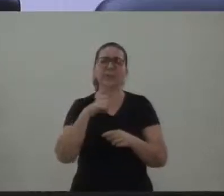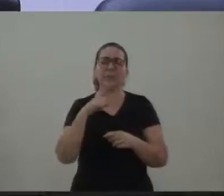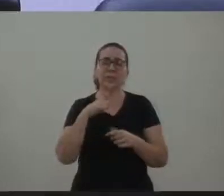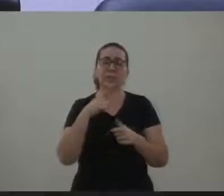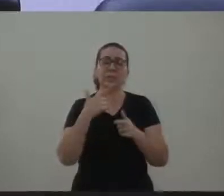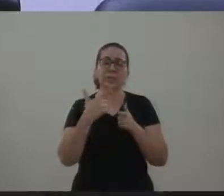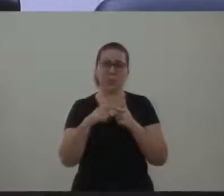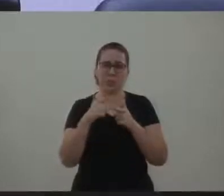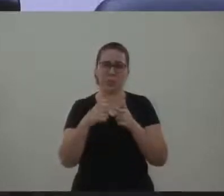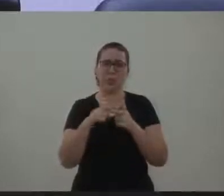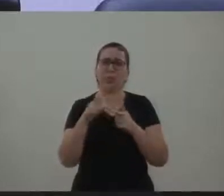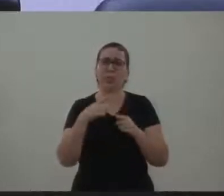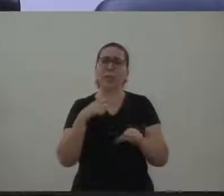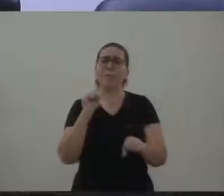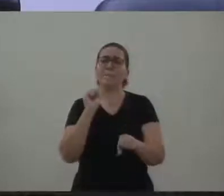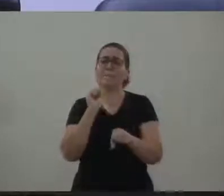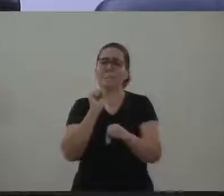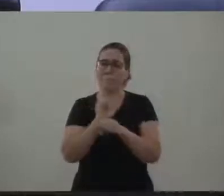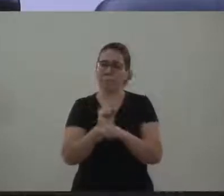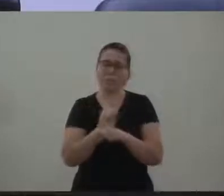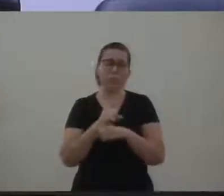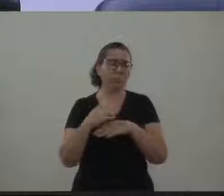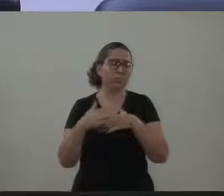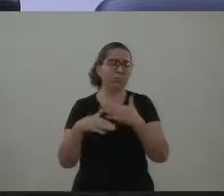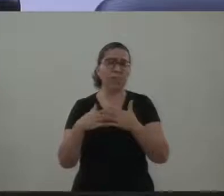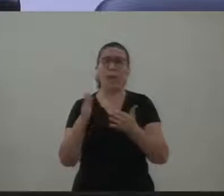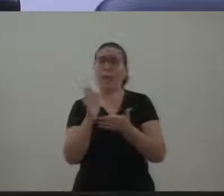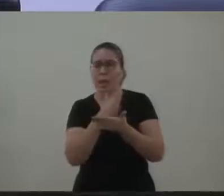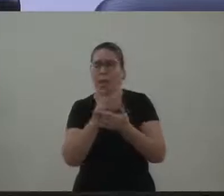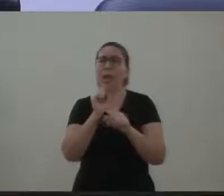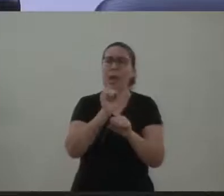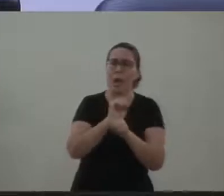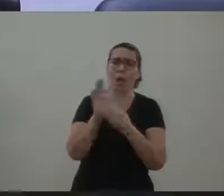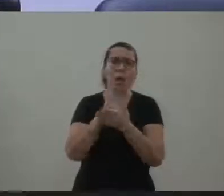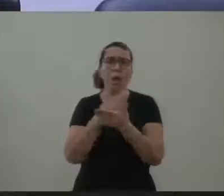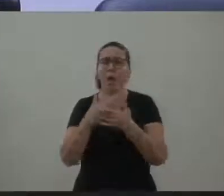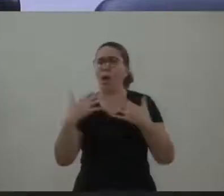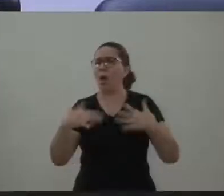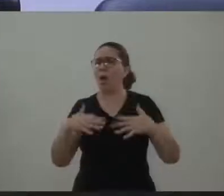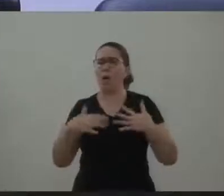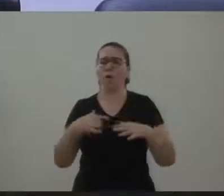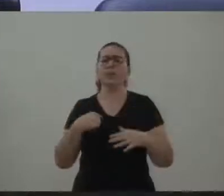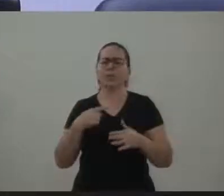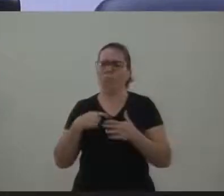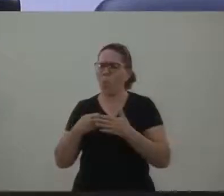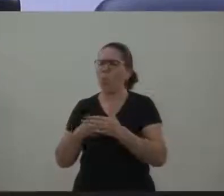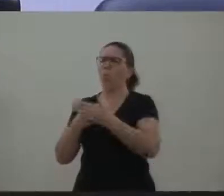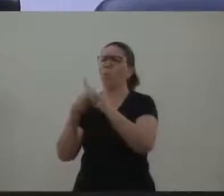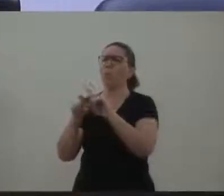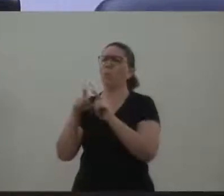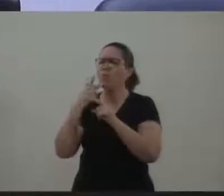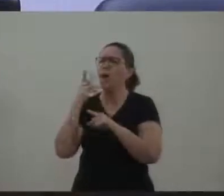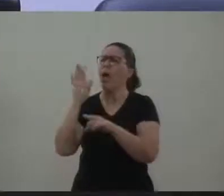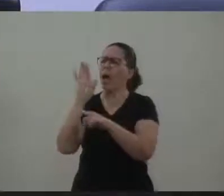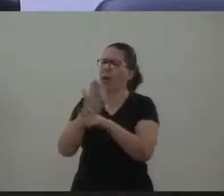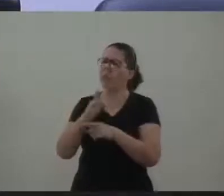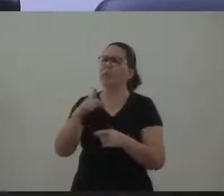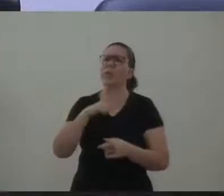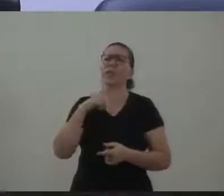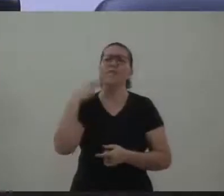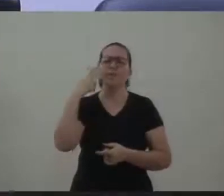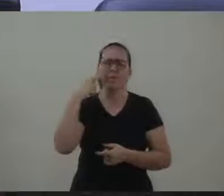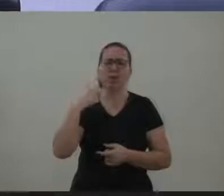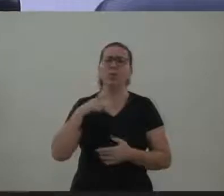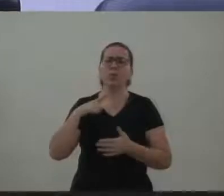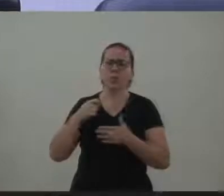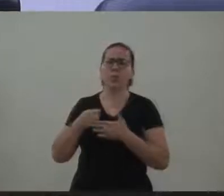complicado, e essas coisas paradas de cirurgia que espera, tem uns que não espera. E então eu cobrei dele também, falei, ajuda a gente também, tem um vereador, está